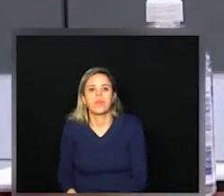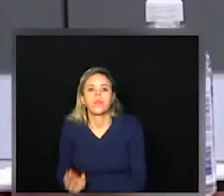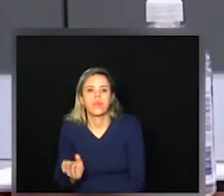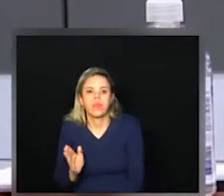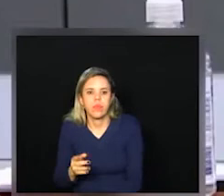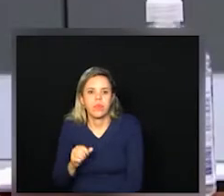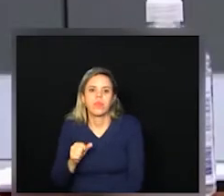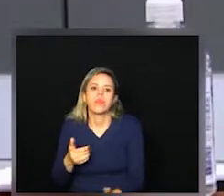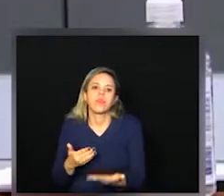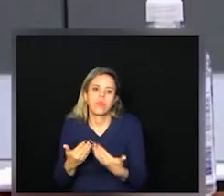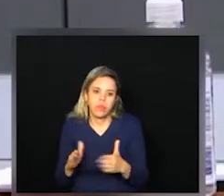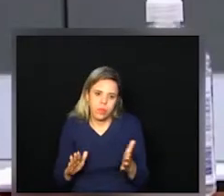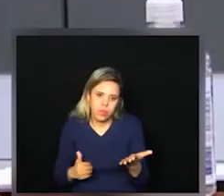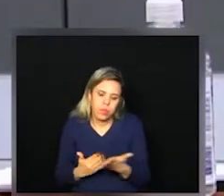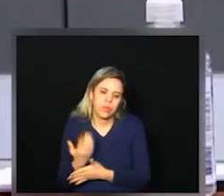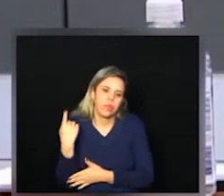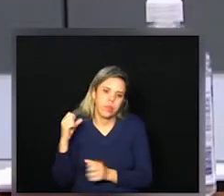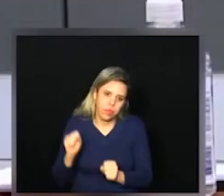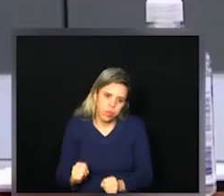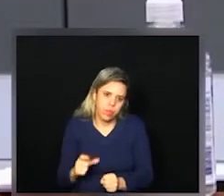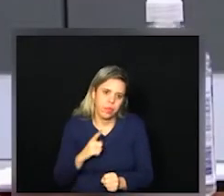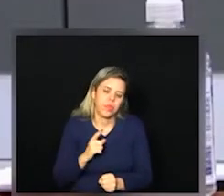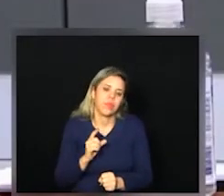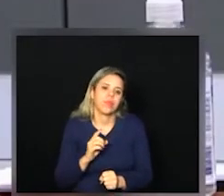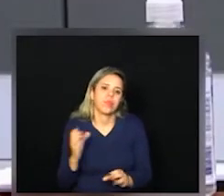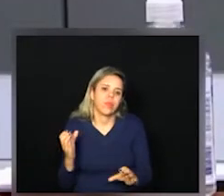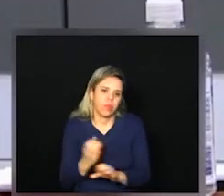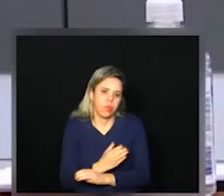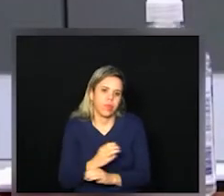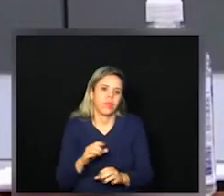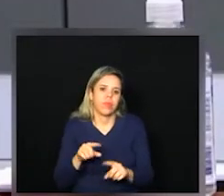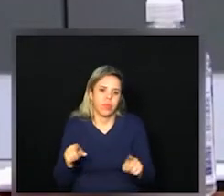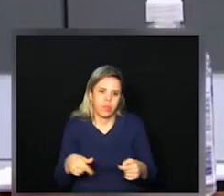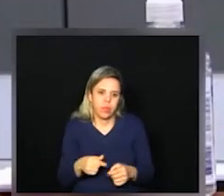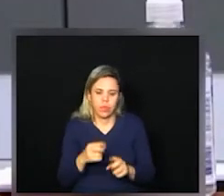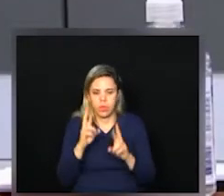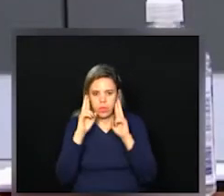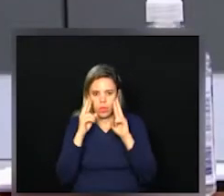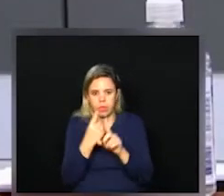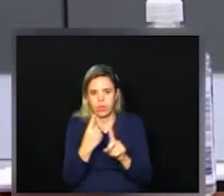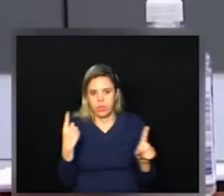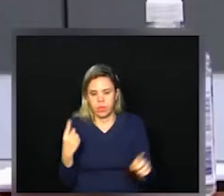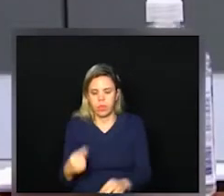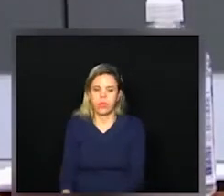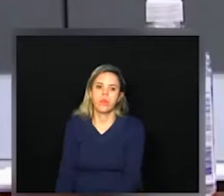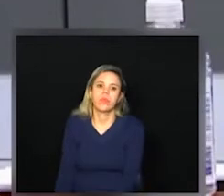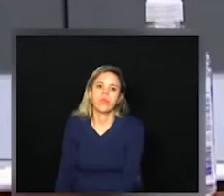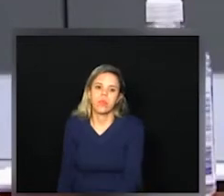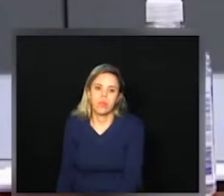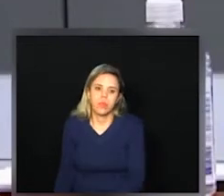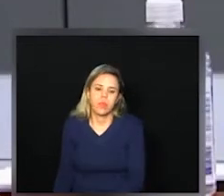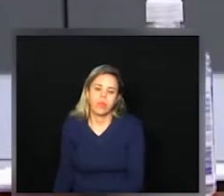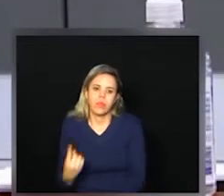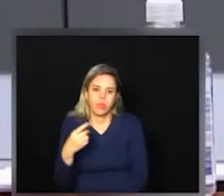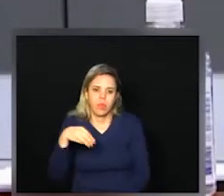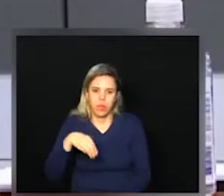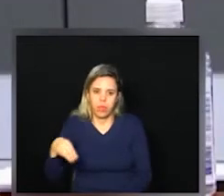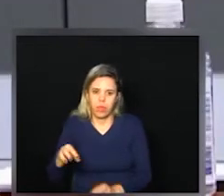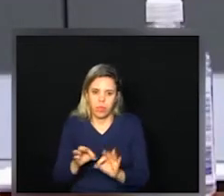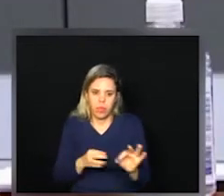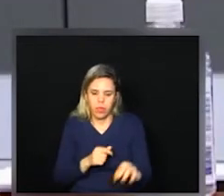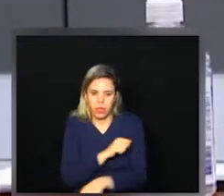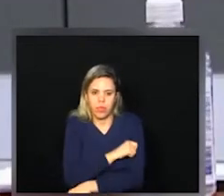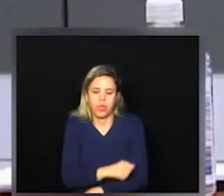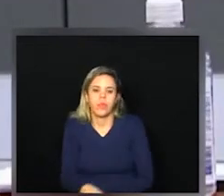estavam autorizadas, pode haver ocupação de 100%, desde que respeitado o distanciamento mínimo de 1 metro entre os